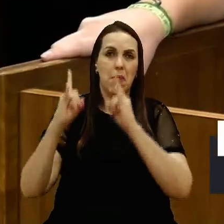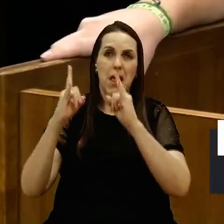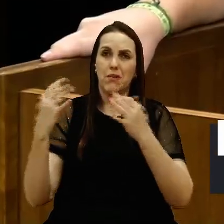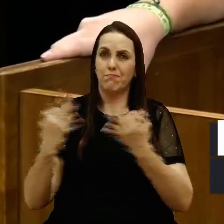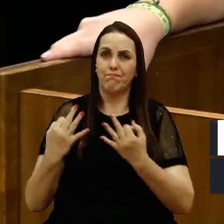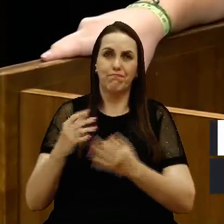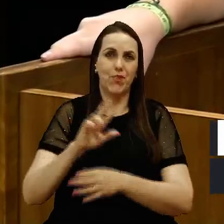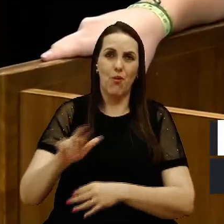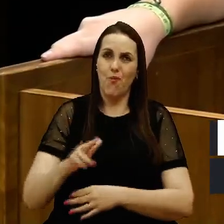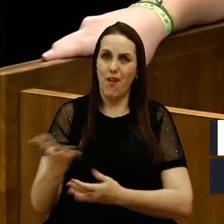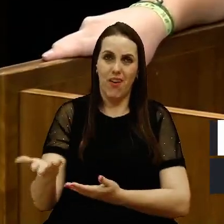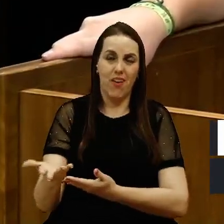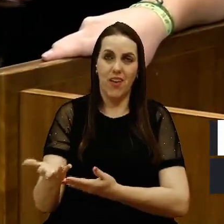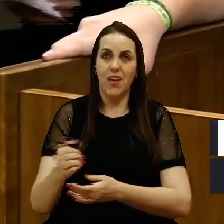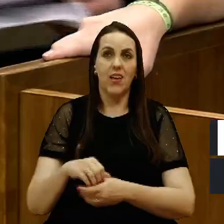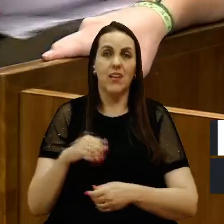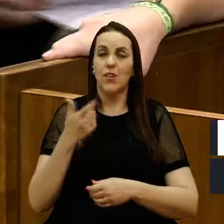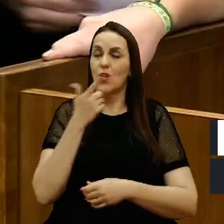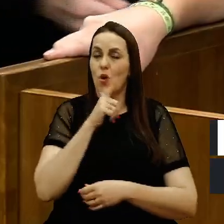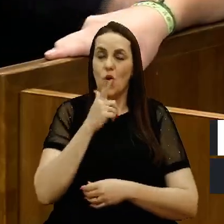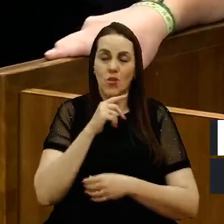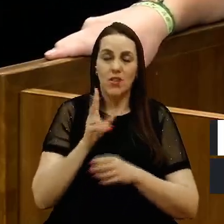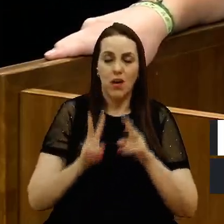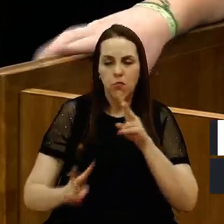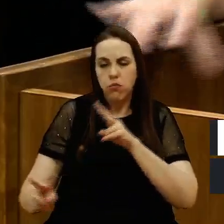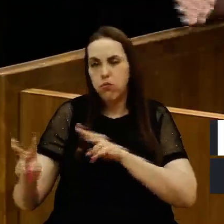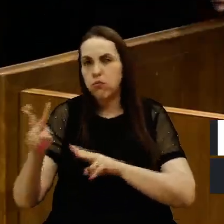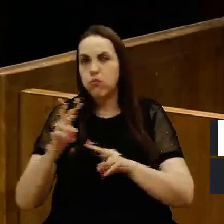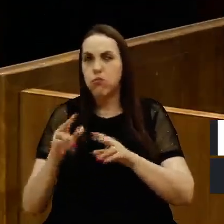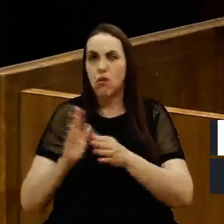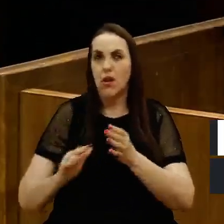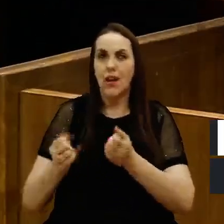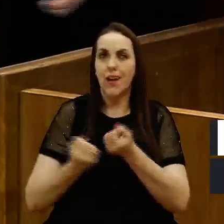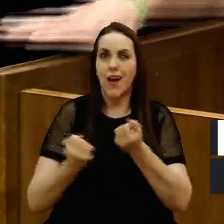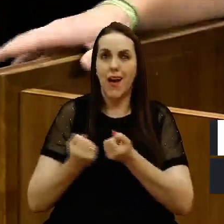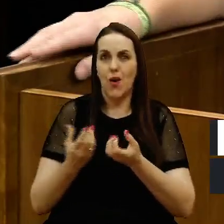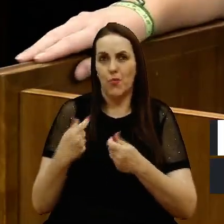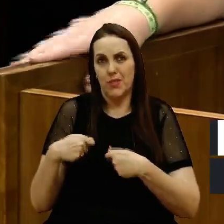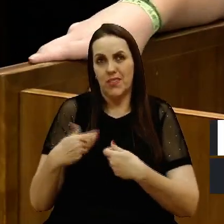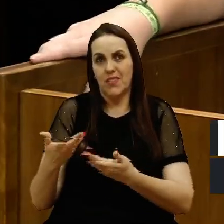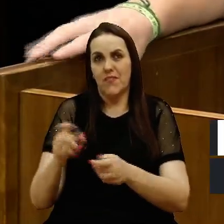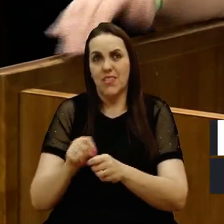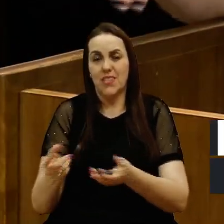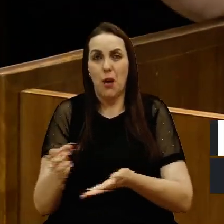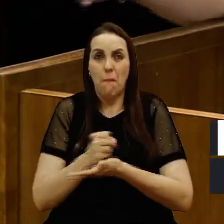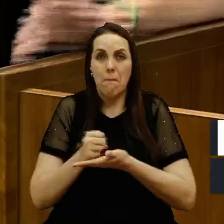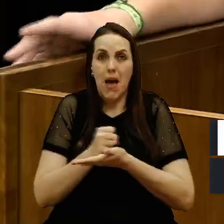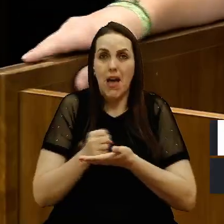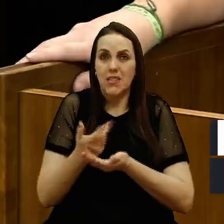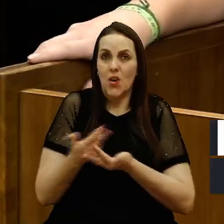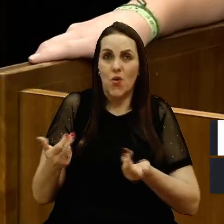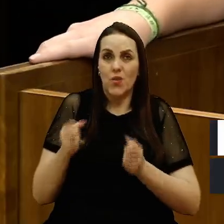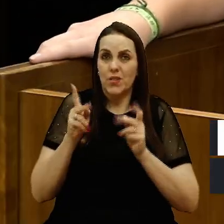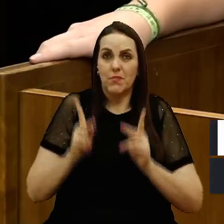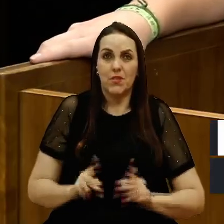nós sabemos que não conseguem fazer as revistas dos carros como deveriam, que não há, né, condições básicas